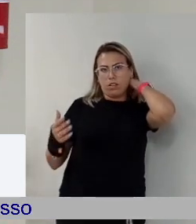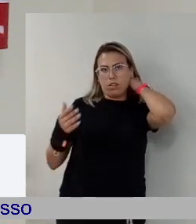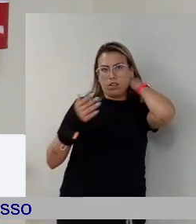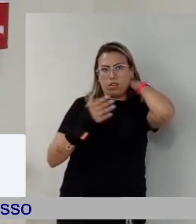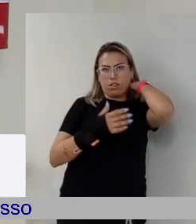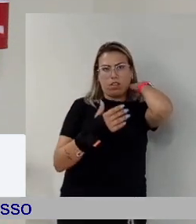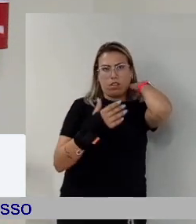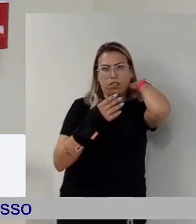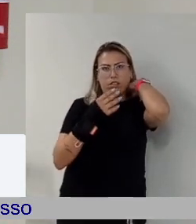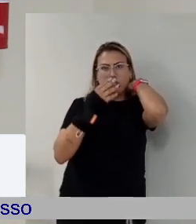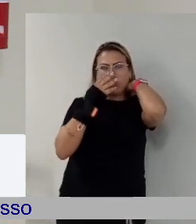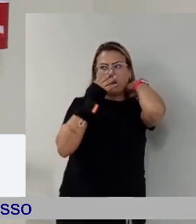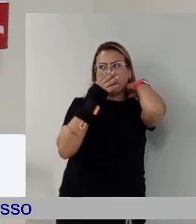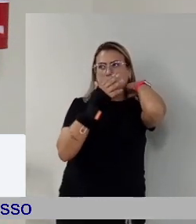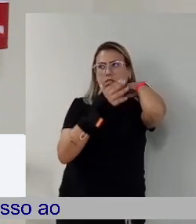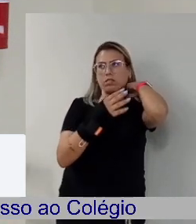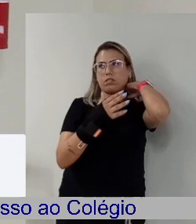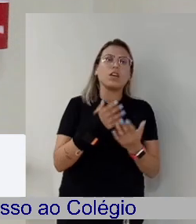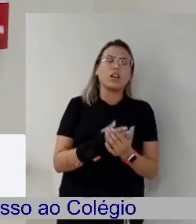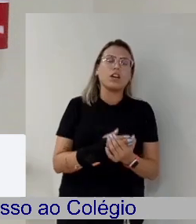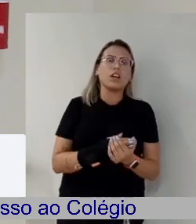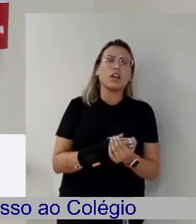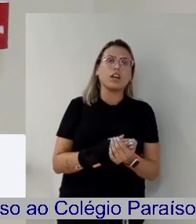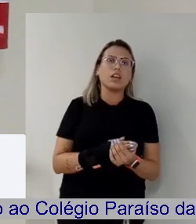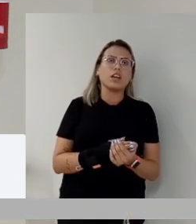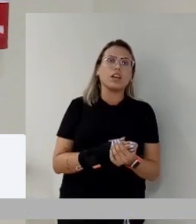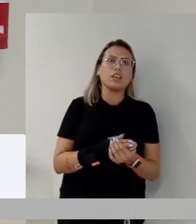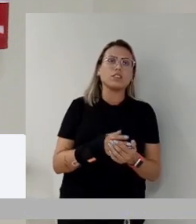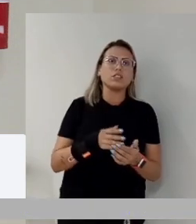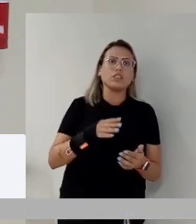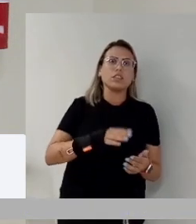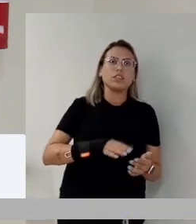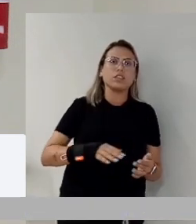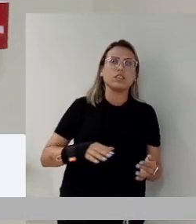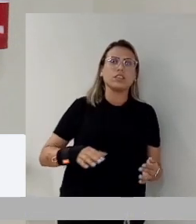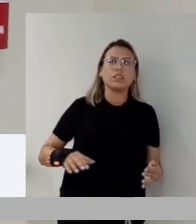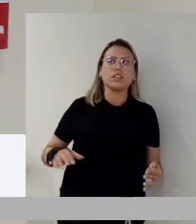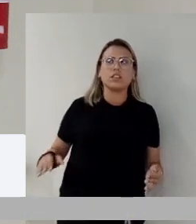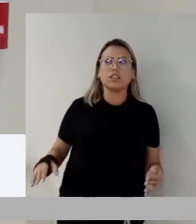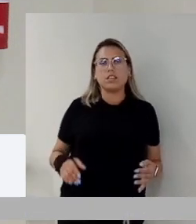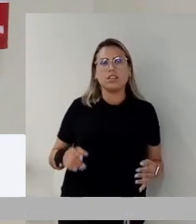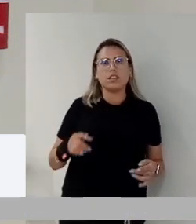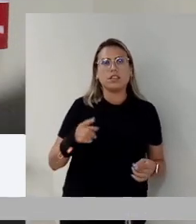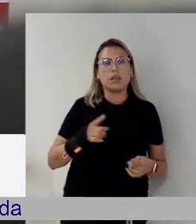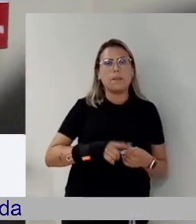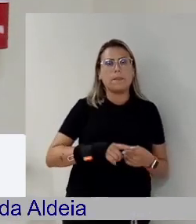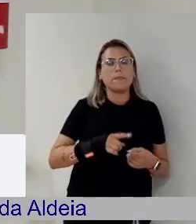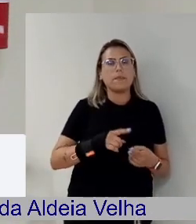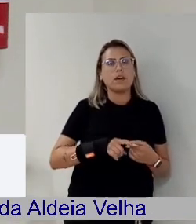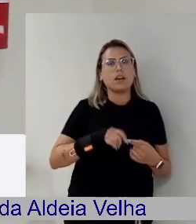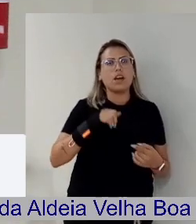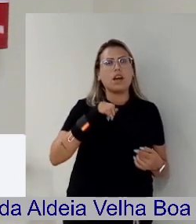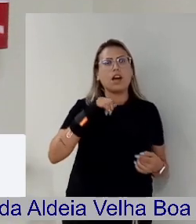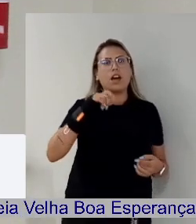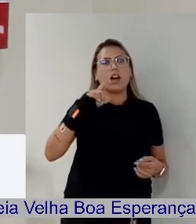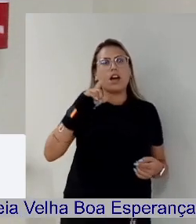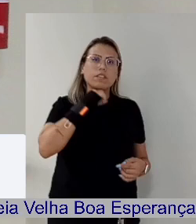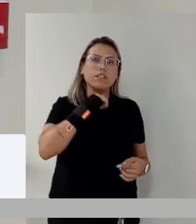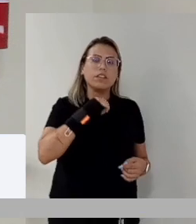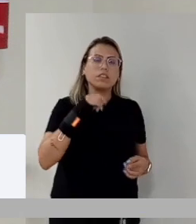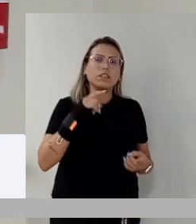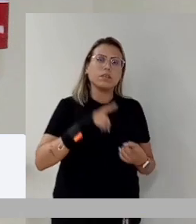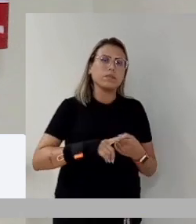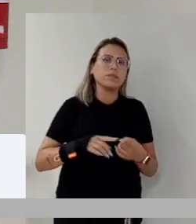a ao Colégio Paraíso da criança alternativo aquelas comunidades da Aldeia Velha Boa Esperança Cordeiro